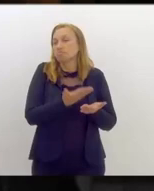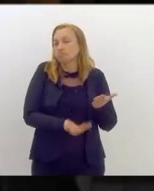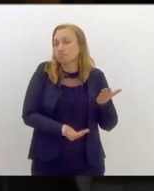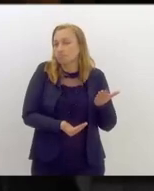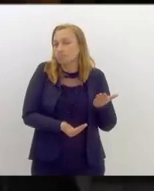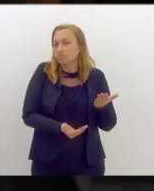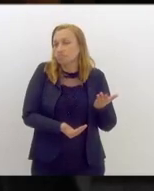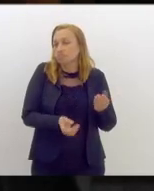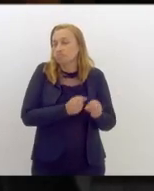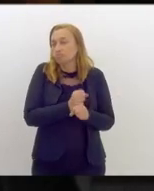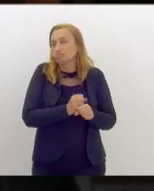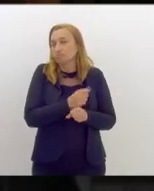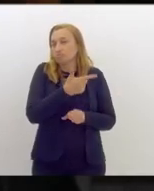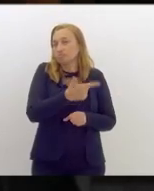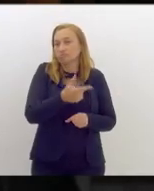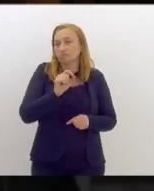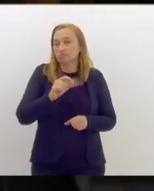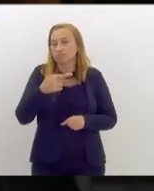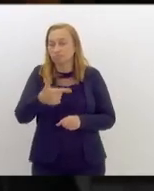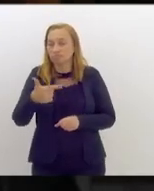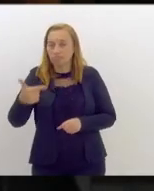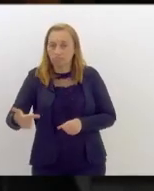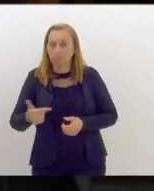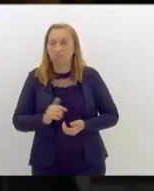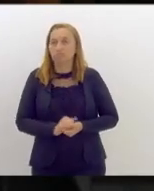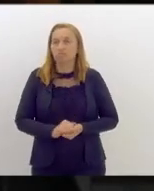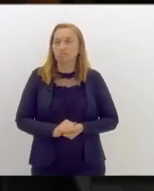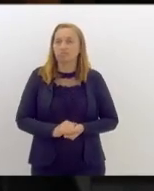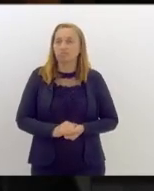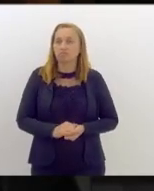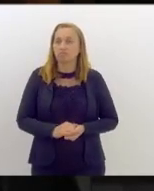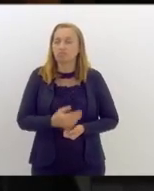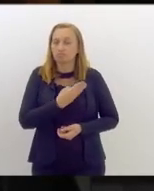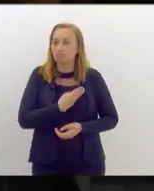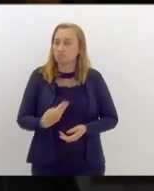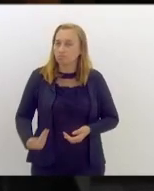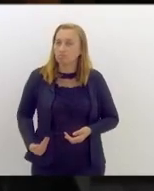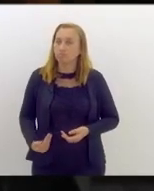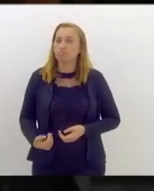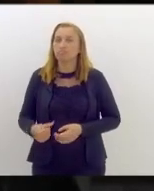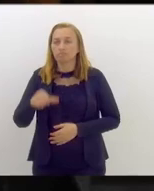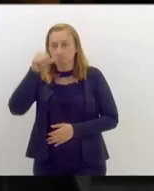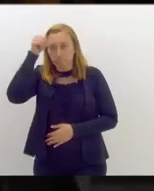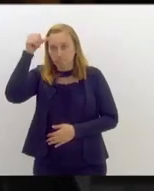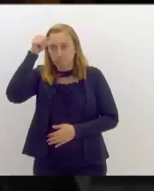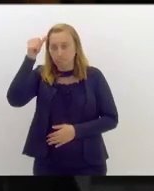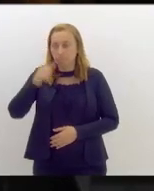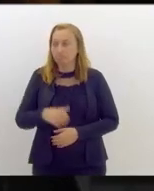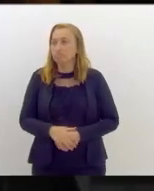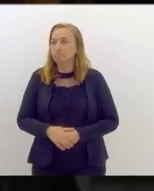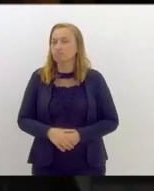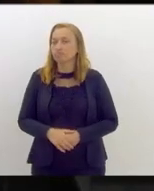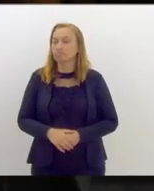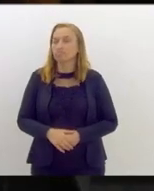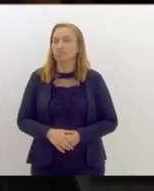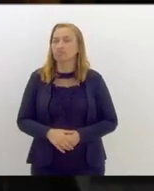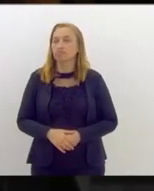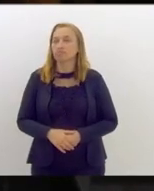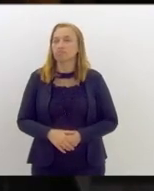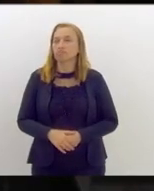desse ano de 2022 que tá em vigor o governador Cláudio Castro se posicionou